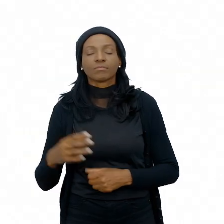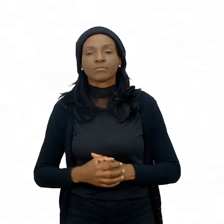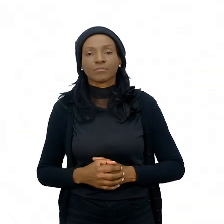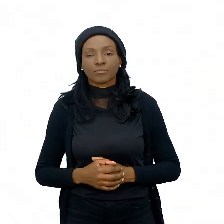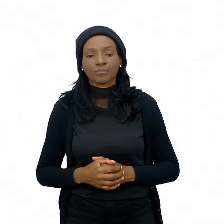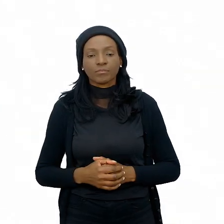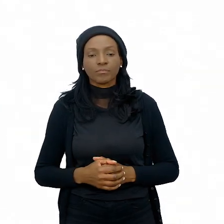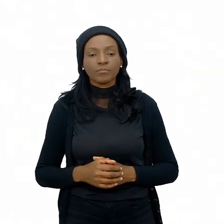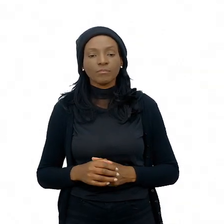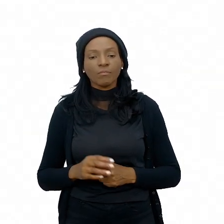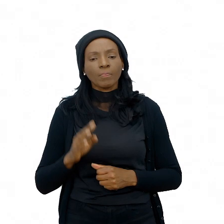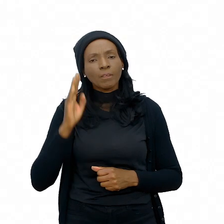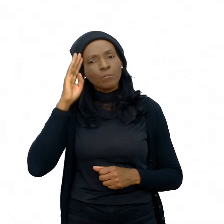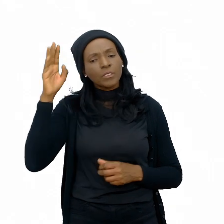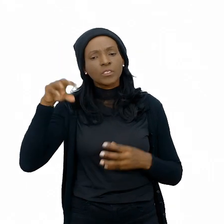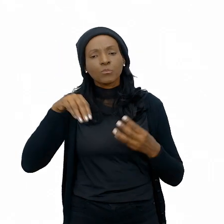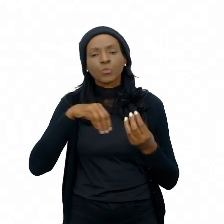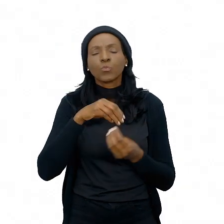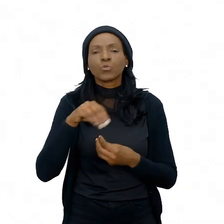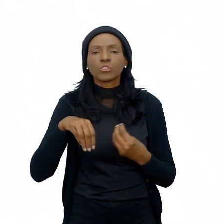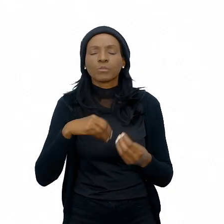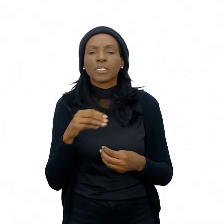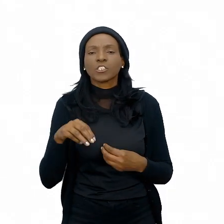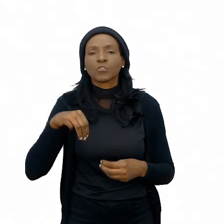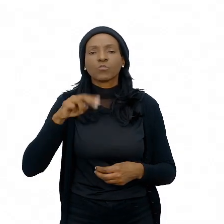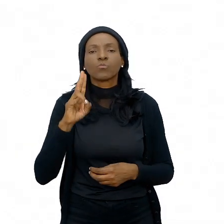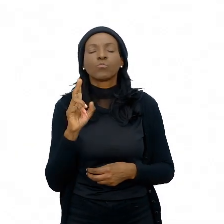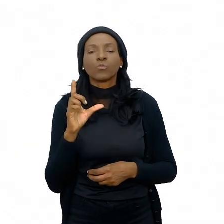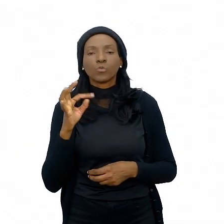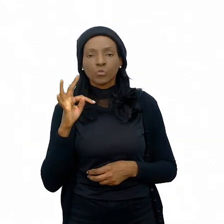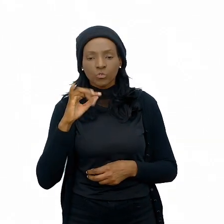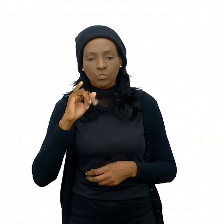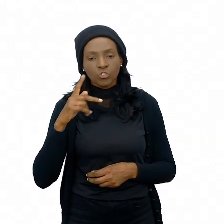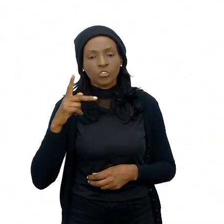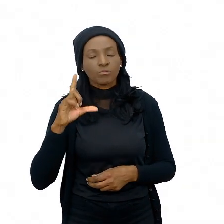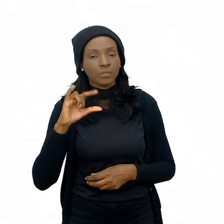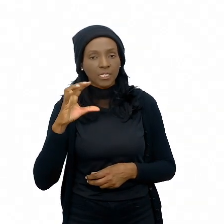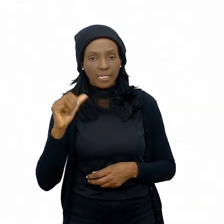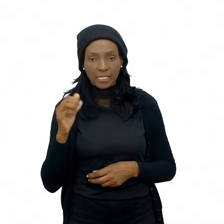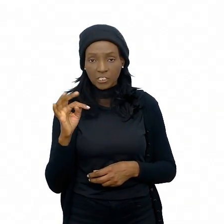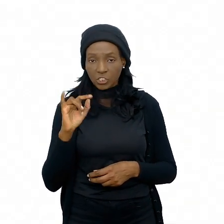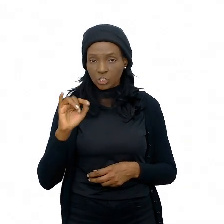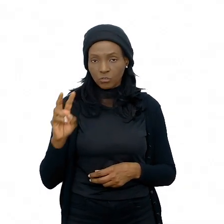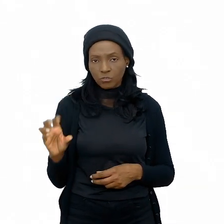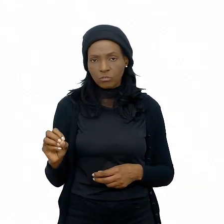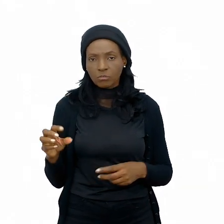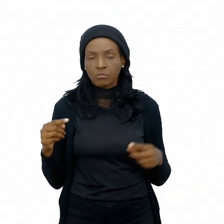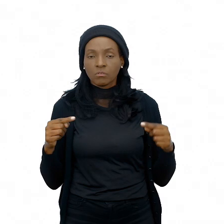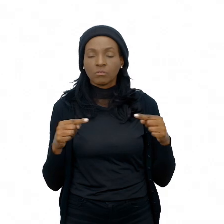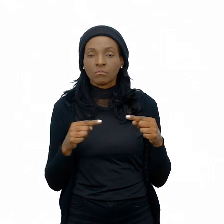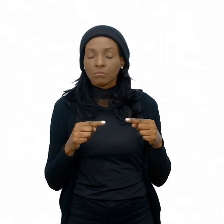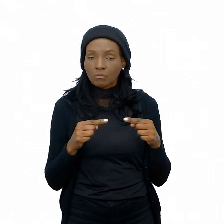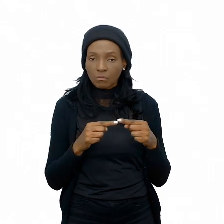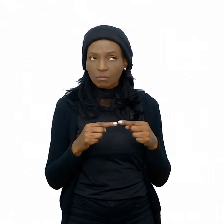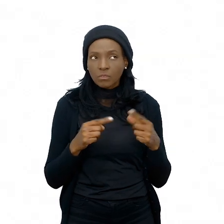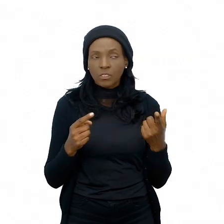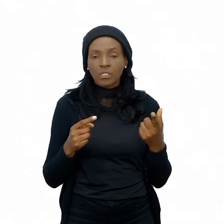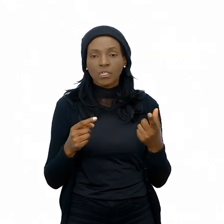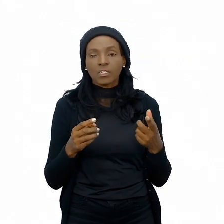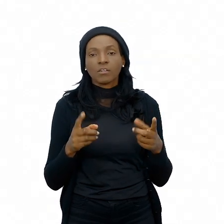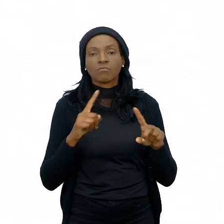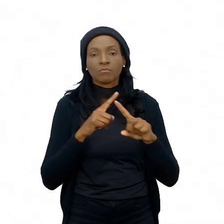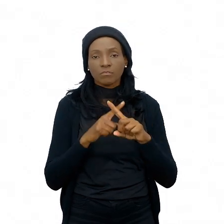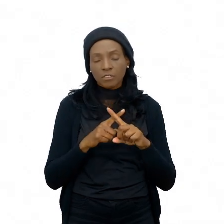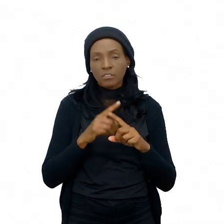Princípio multiplicativo, outra característica, e pode ser composto por